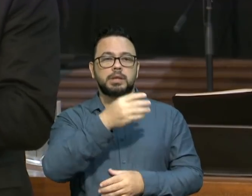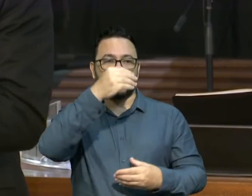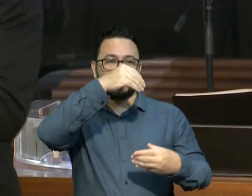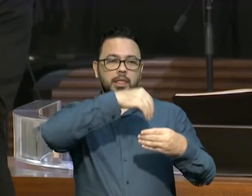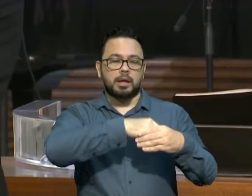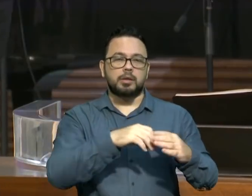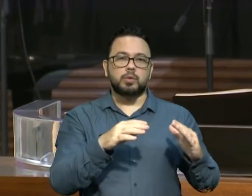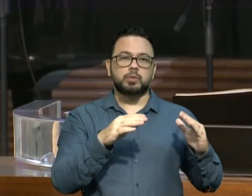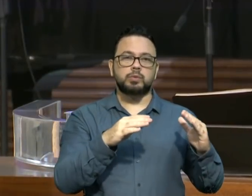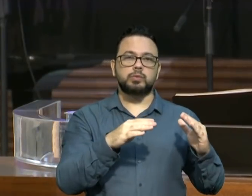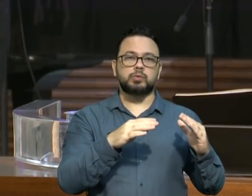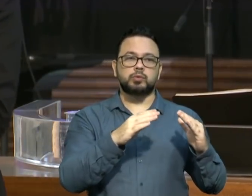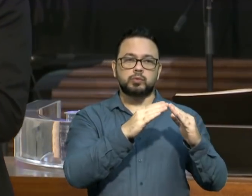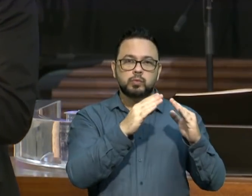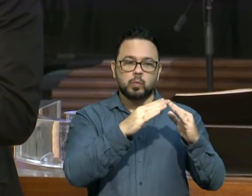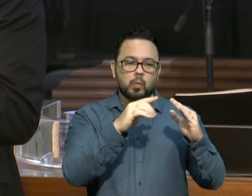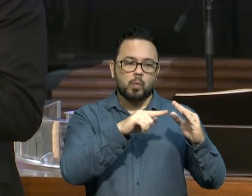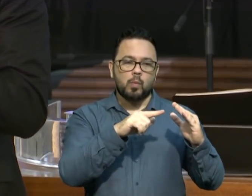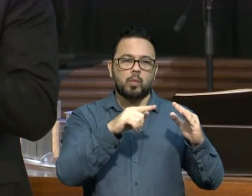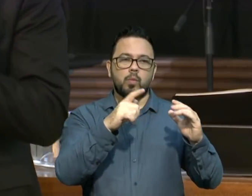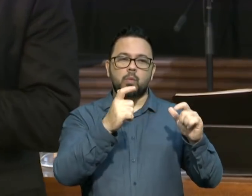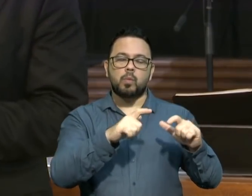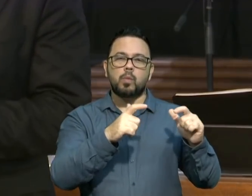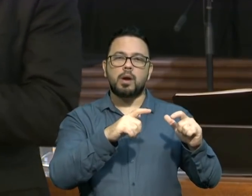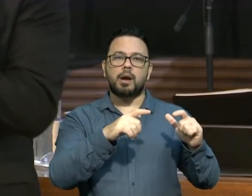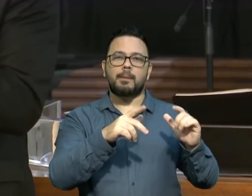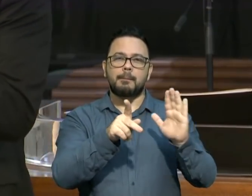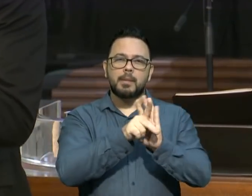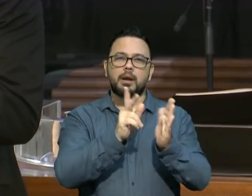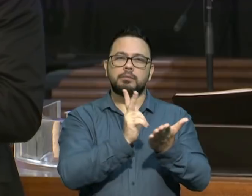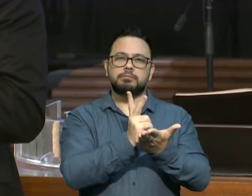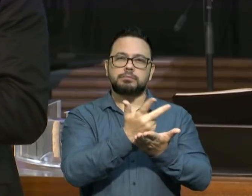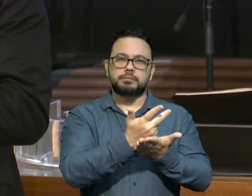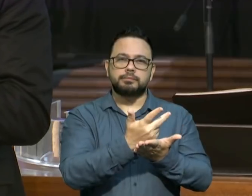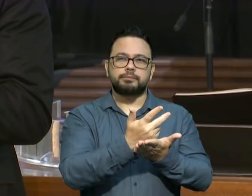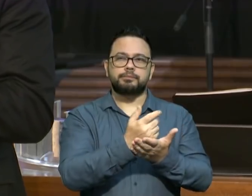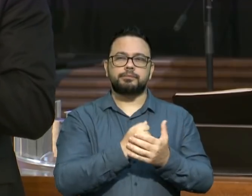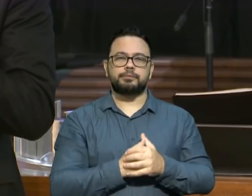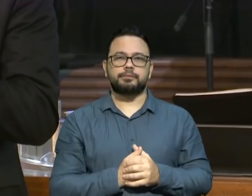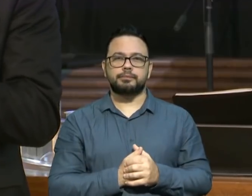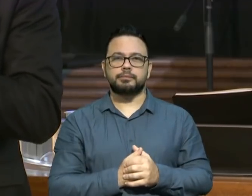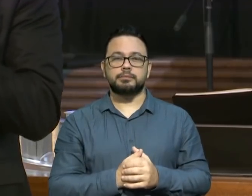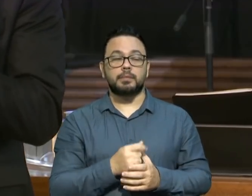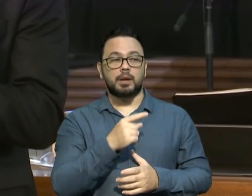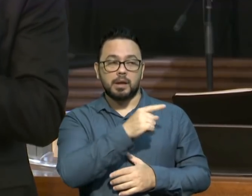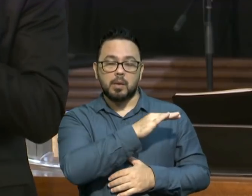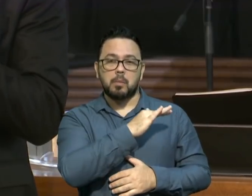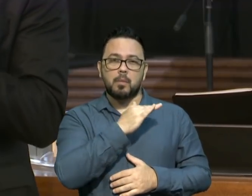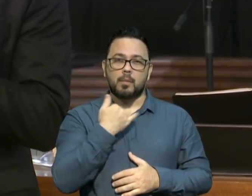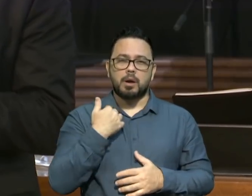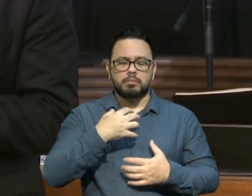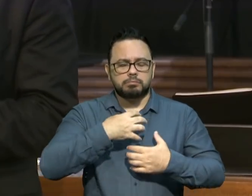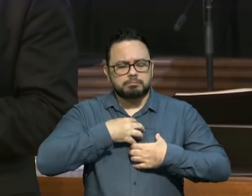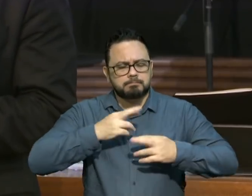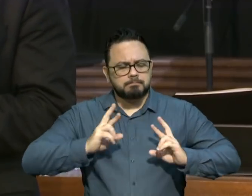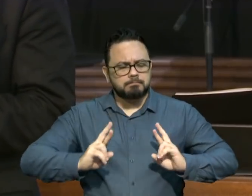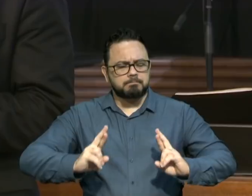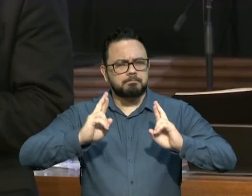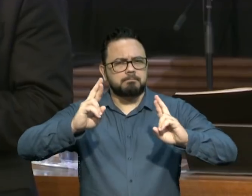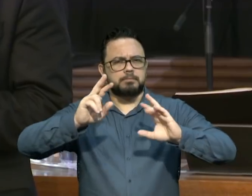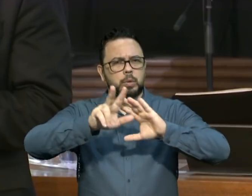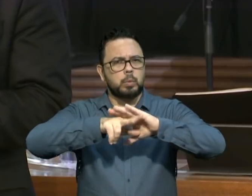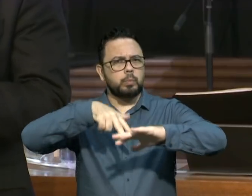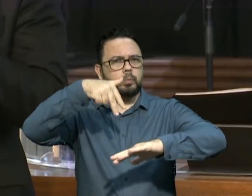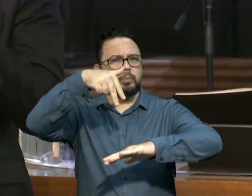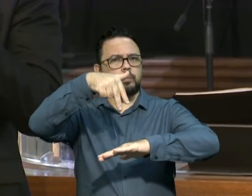Adventista do Sétimo Dia e a minha bisavó e a minha vozinha morreram na esperança da Ressurreição